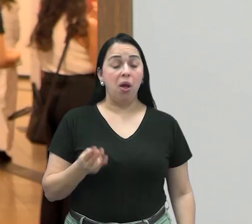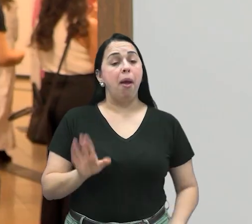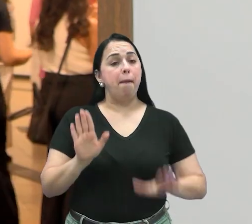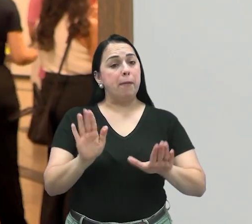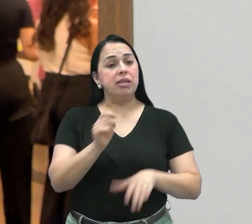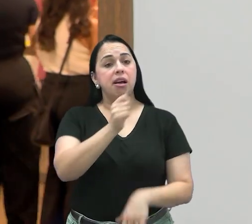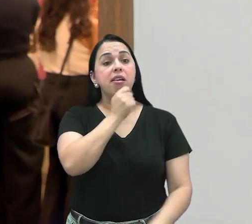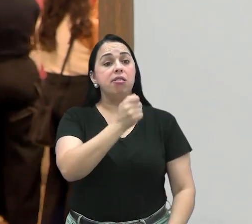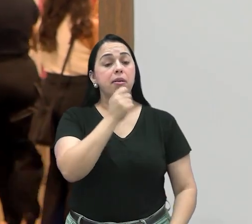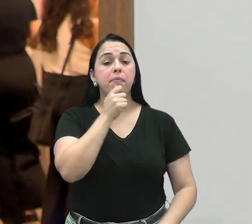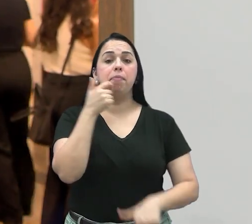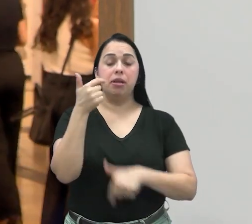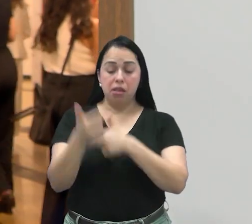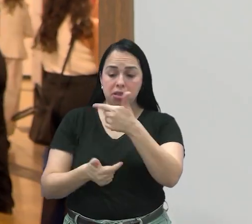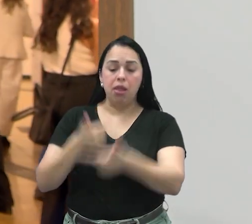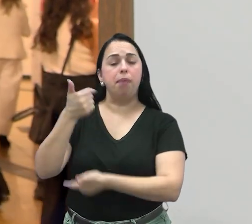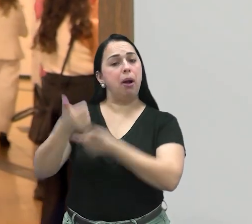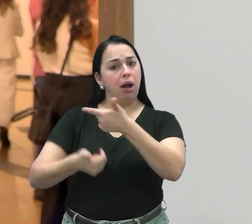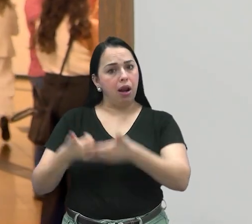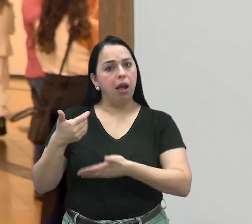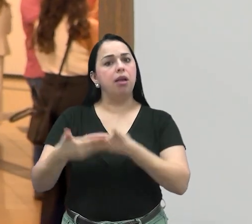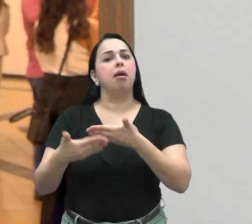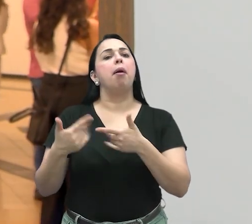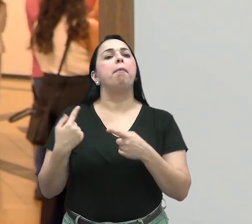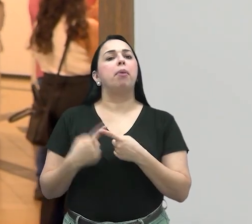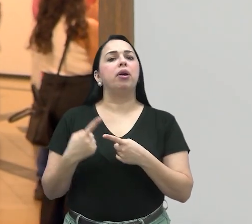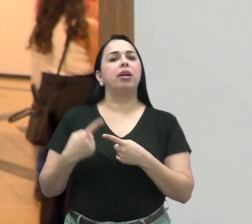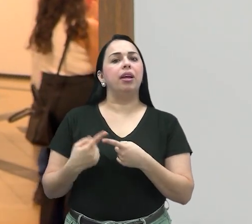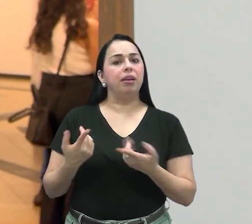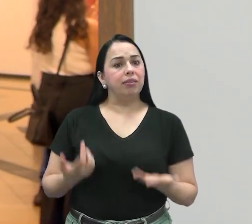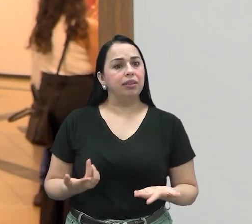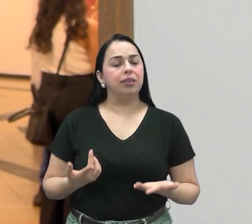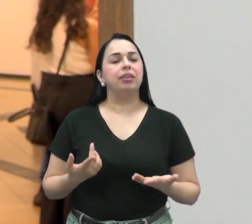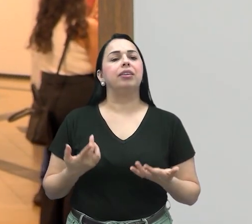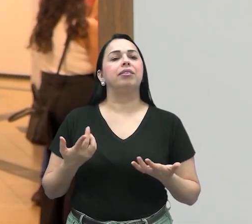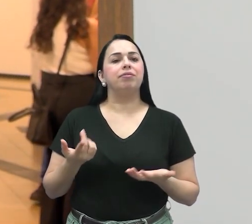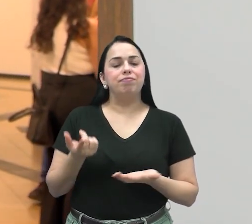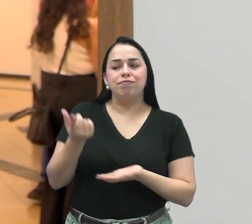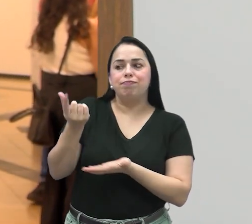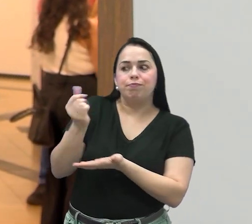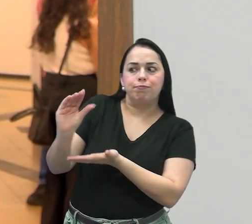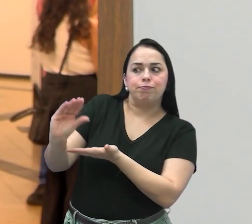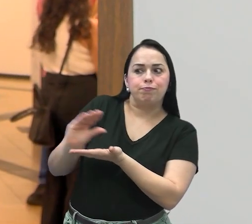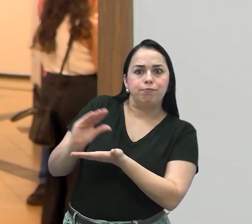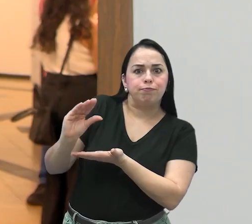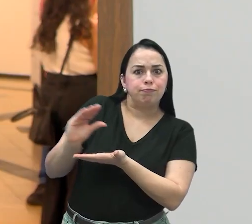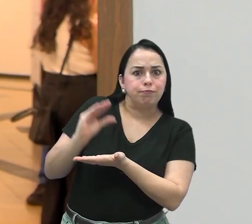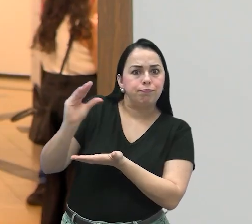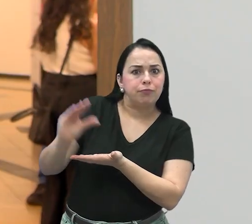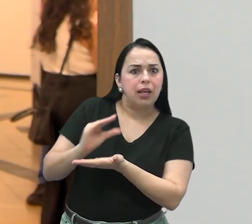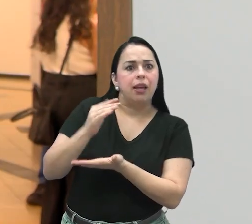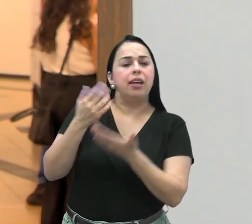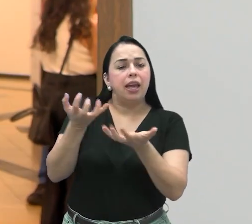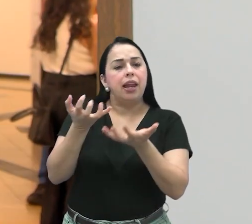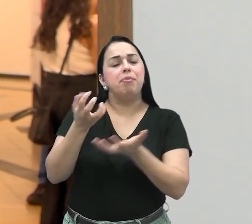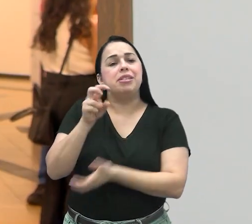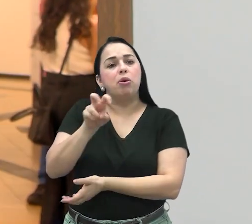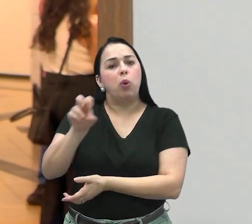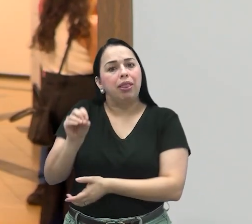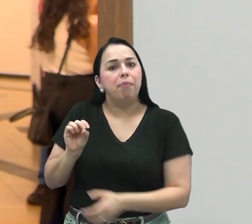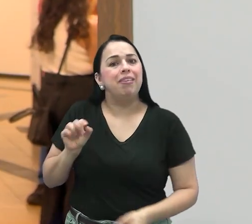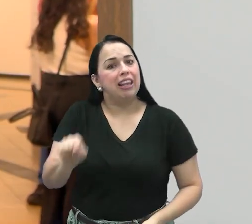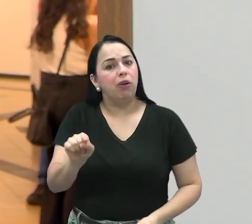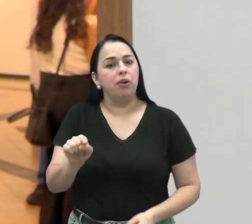milhões, mostra que ainda precisamos trabalhar bastante, porque a nossa capacidade de captação é superior a 50